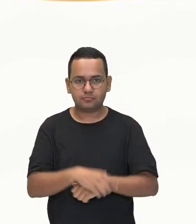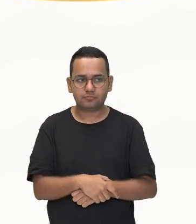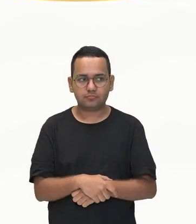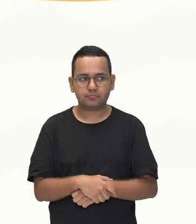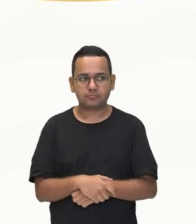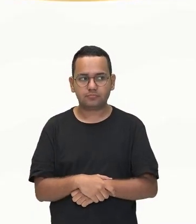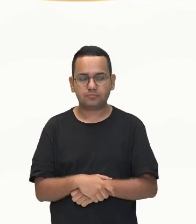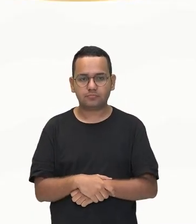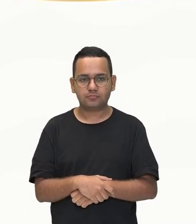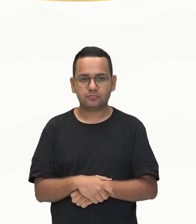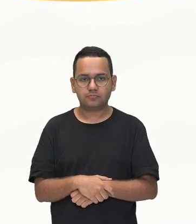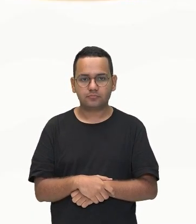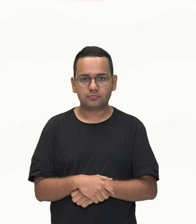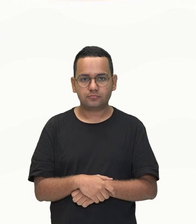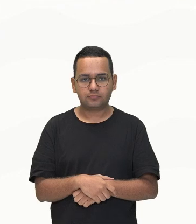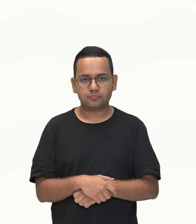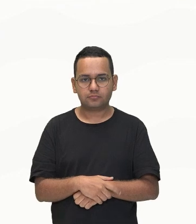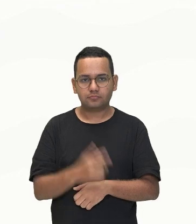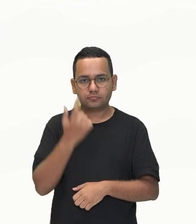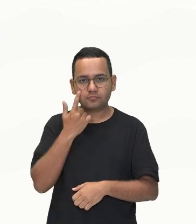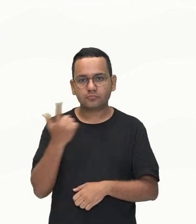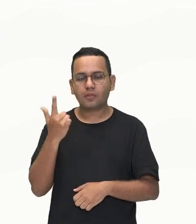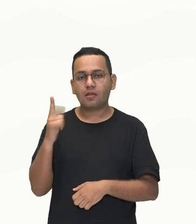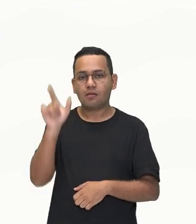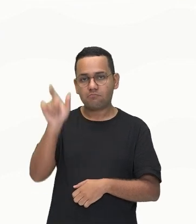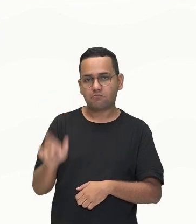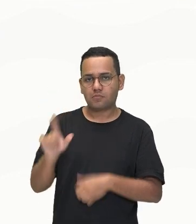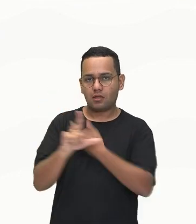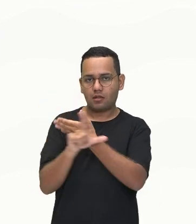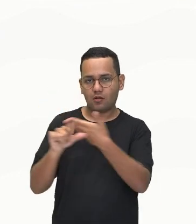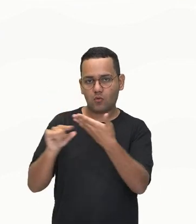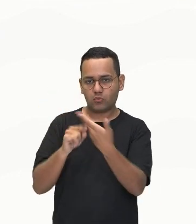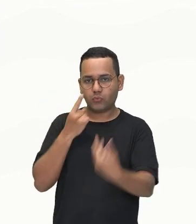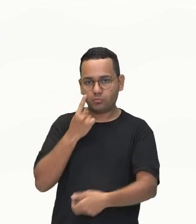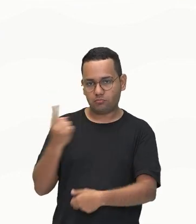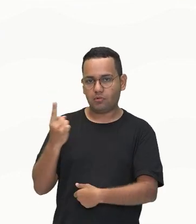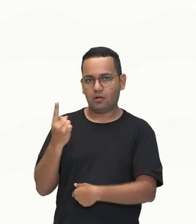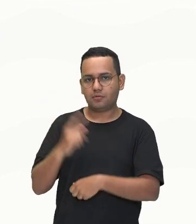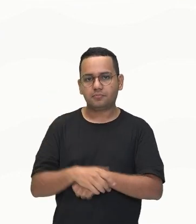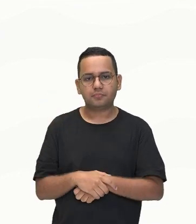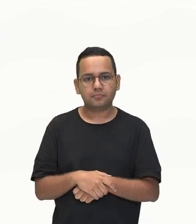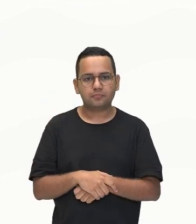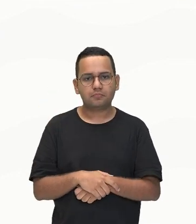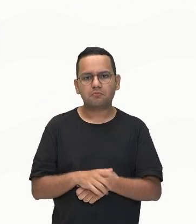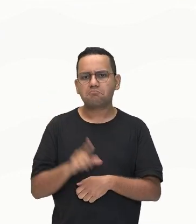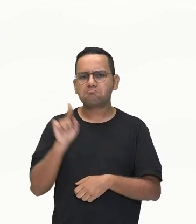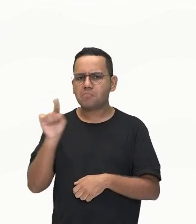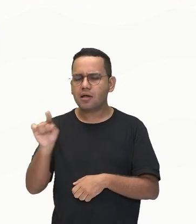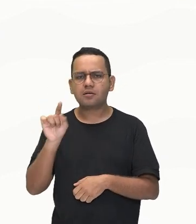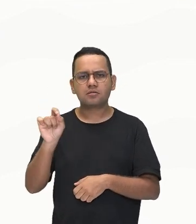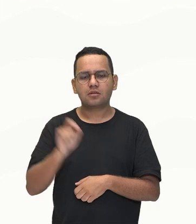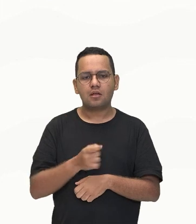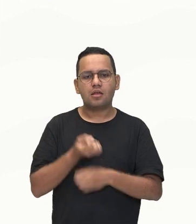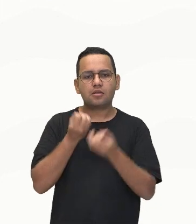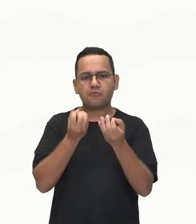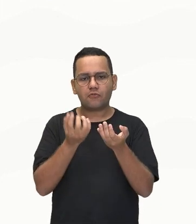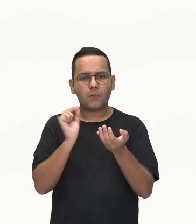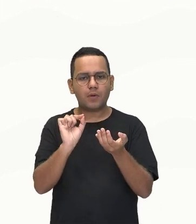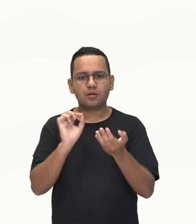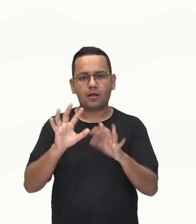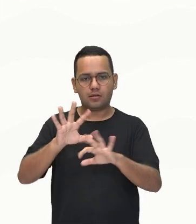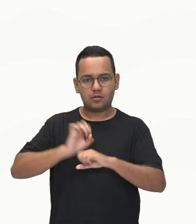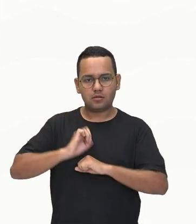foi aí feita por Jean-Baptiste Lamarck, tá? Defendia características adquiridas durante a vida